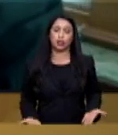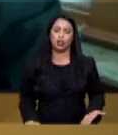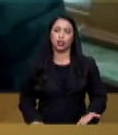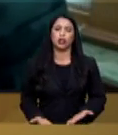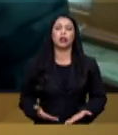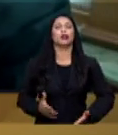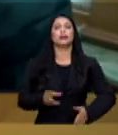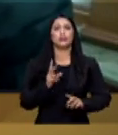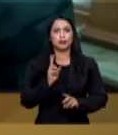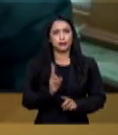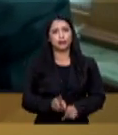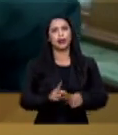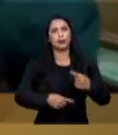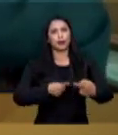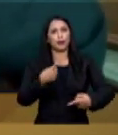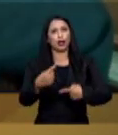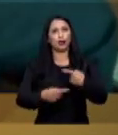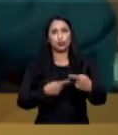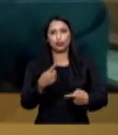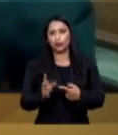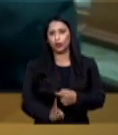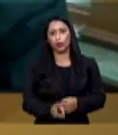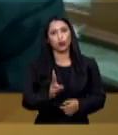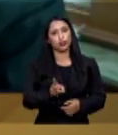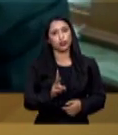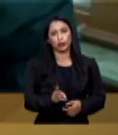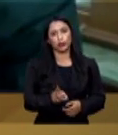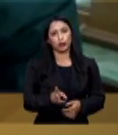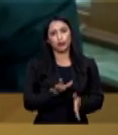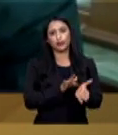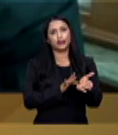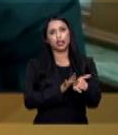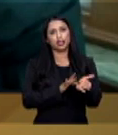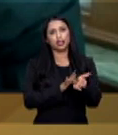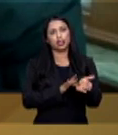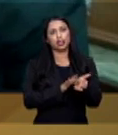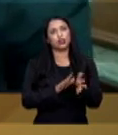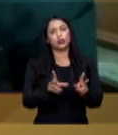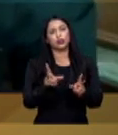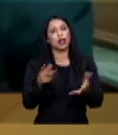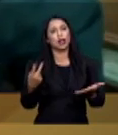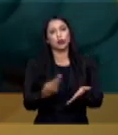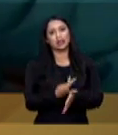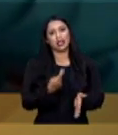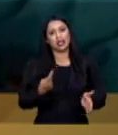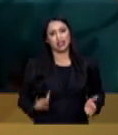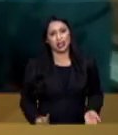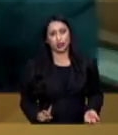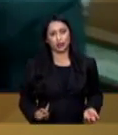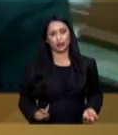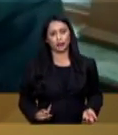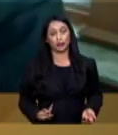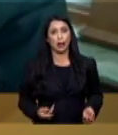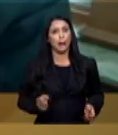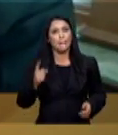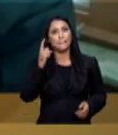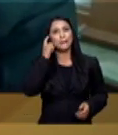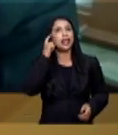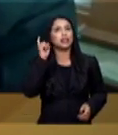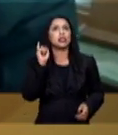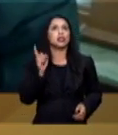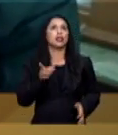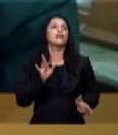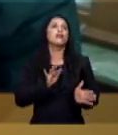um círculo vicioso. É o faz de conta no Brasil. Faz de conta que se tem uma Constituição